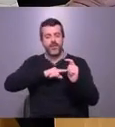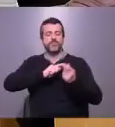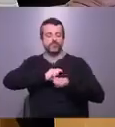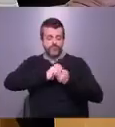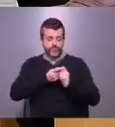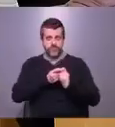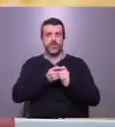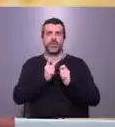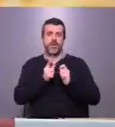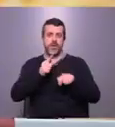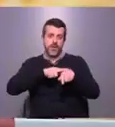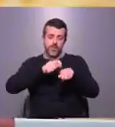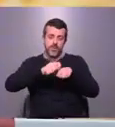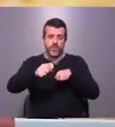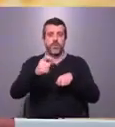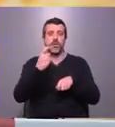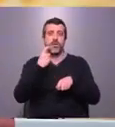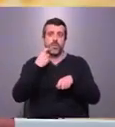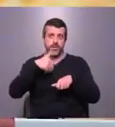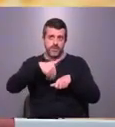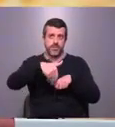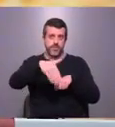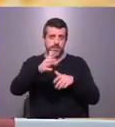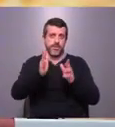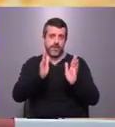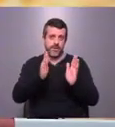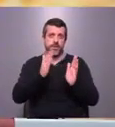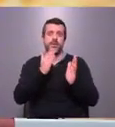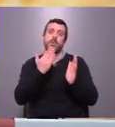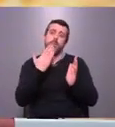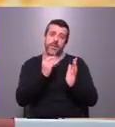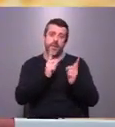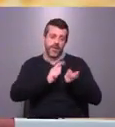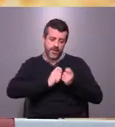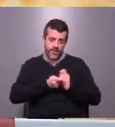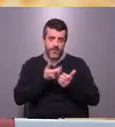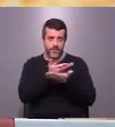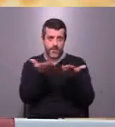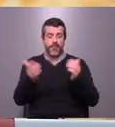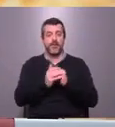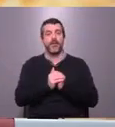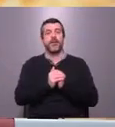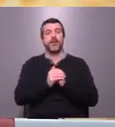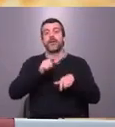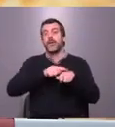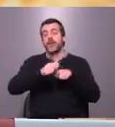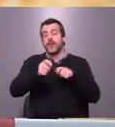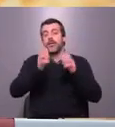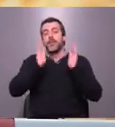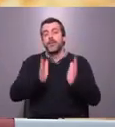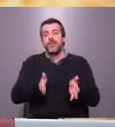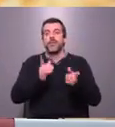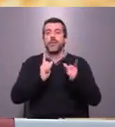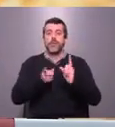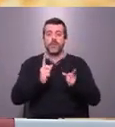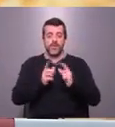esse caminho a que a Quaresma nos convida. E neste caminho quaresmal, talvez aquilo que precisemos mais